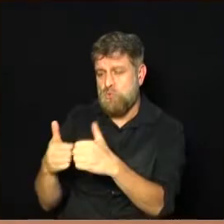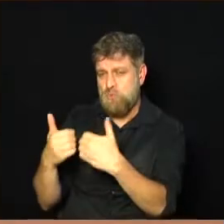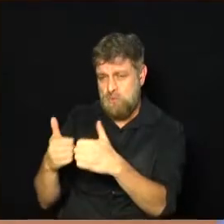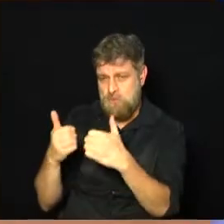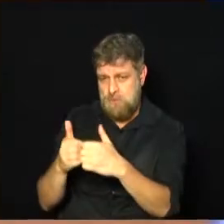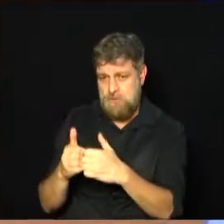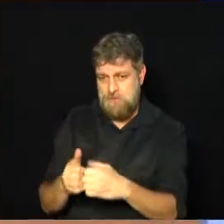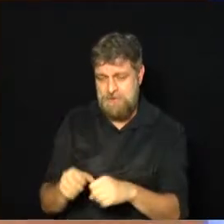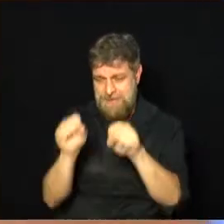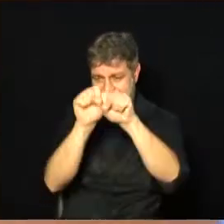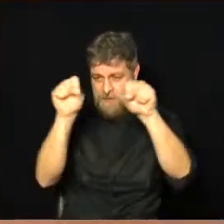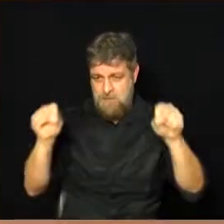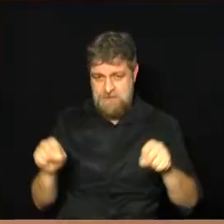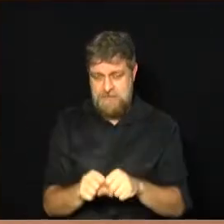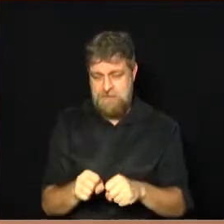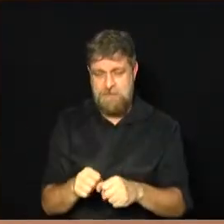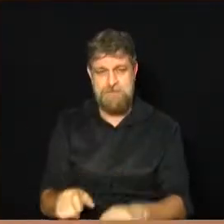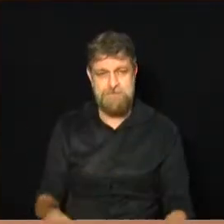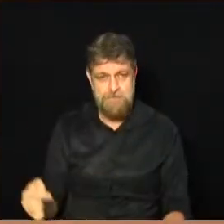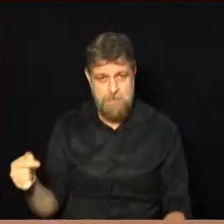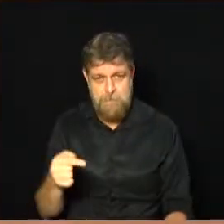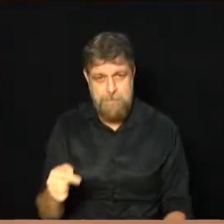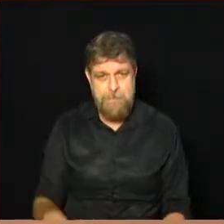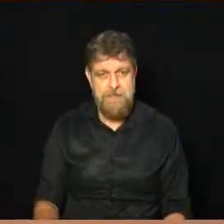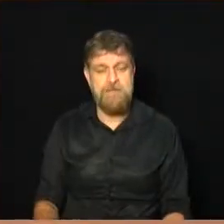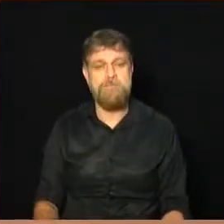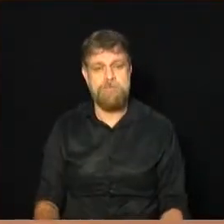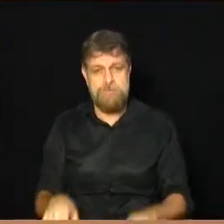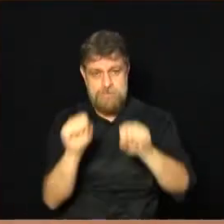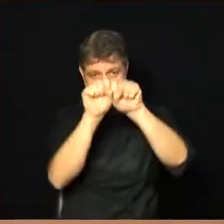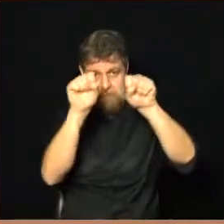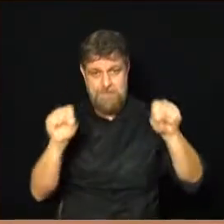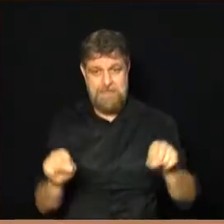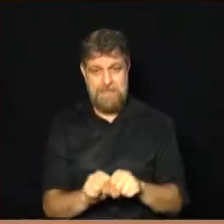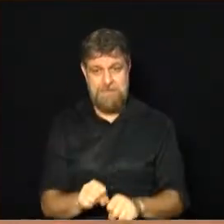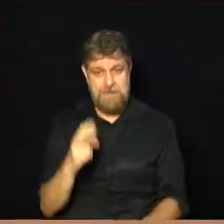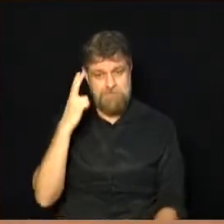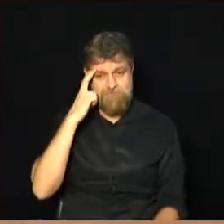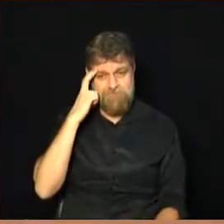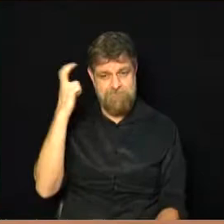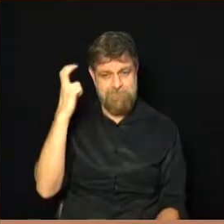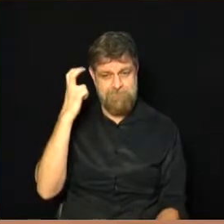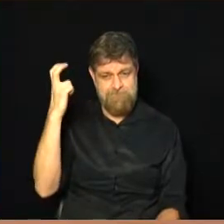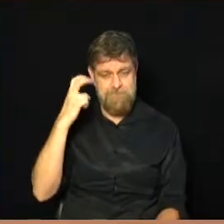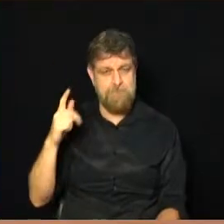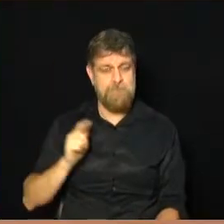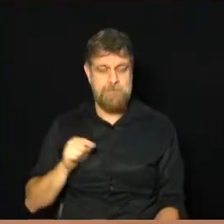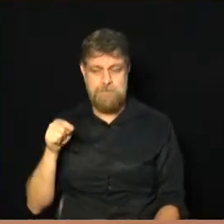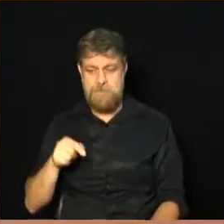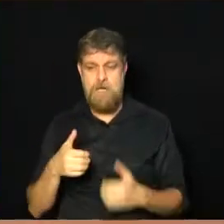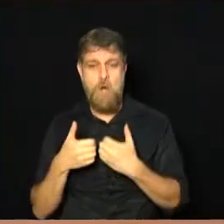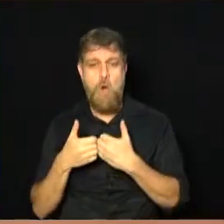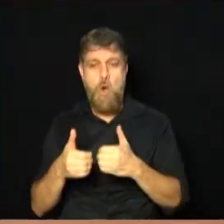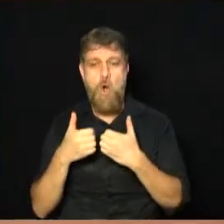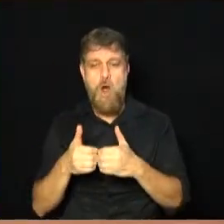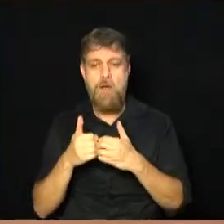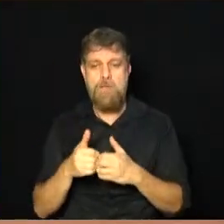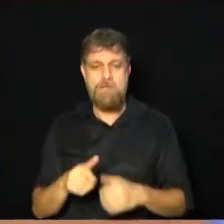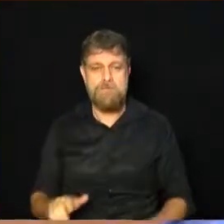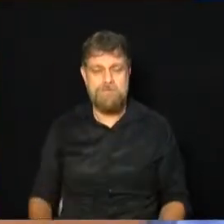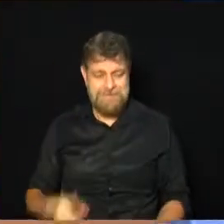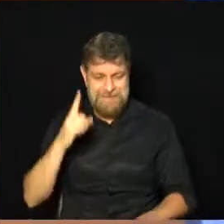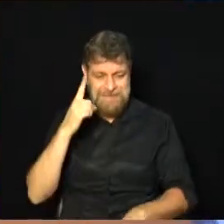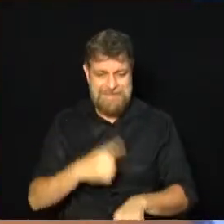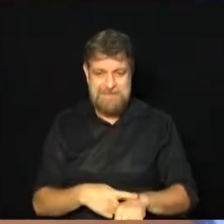o sistema. Esse sistema de inteligência dá preferência para os ônibus quando eles vão